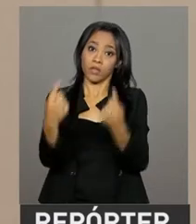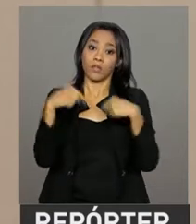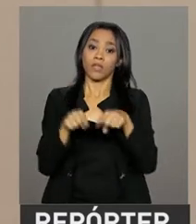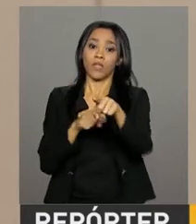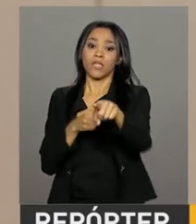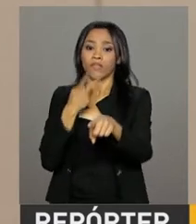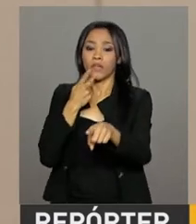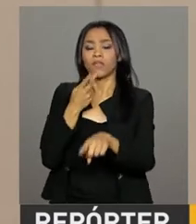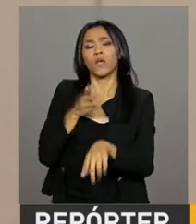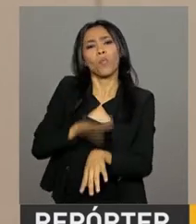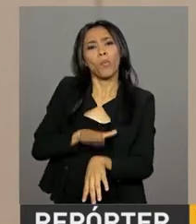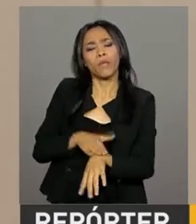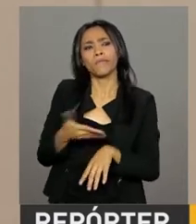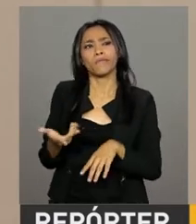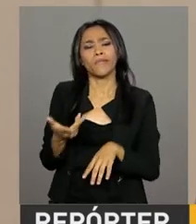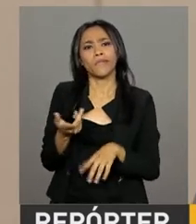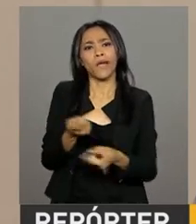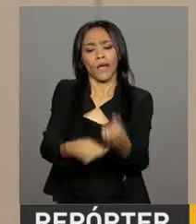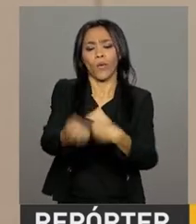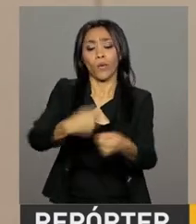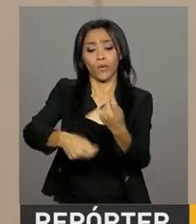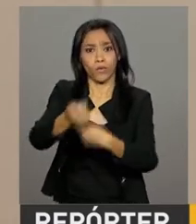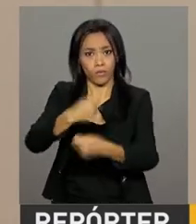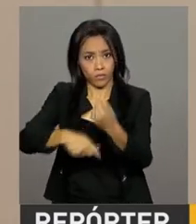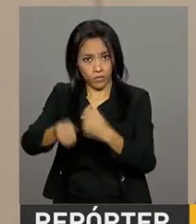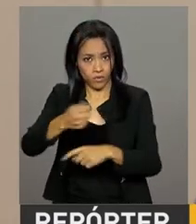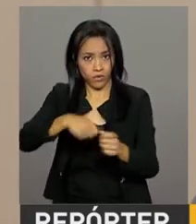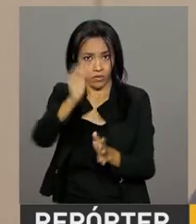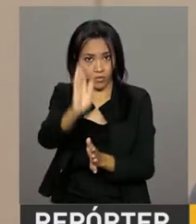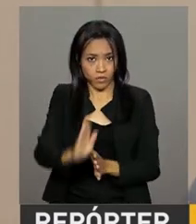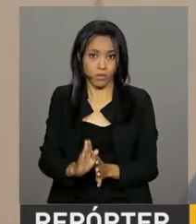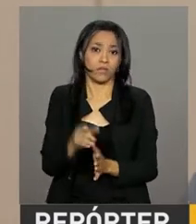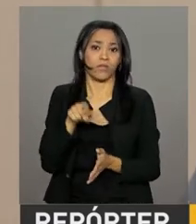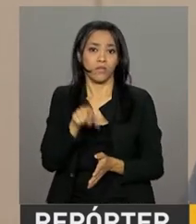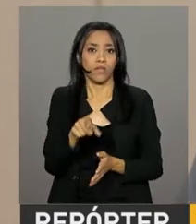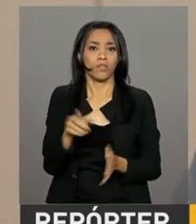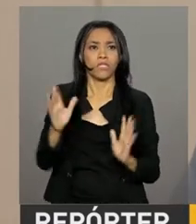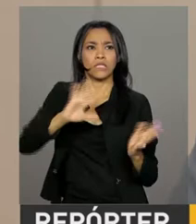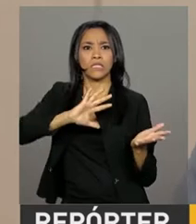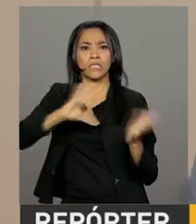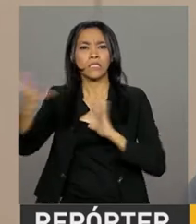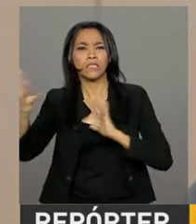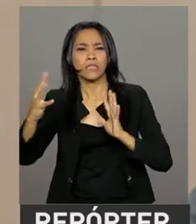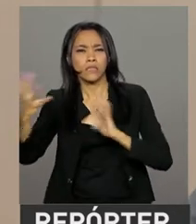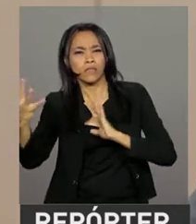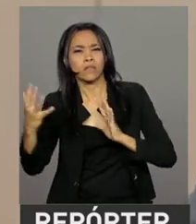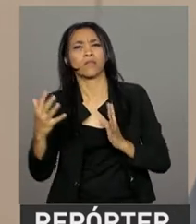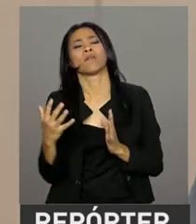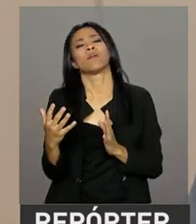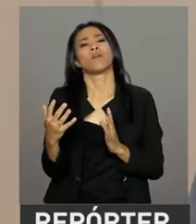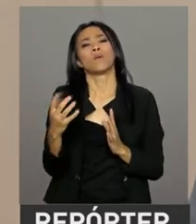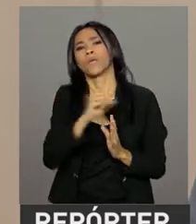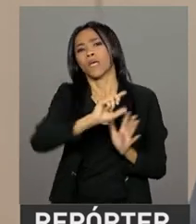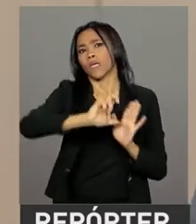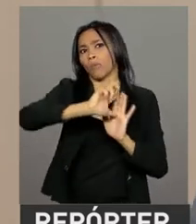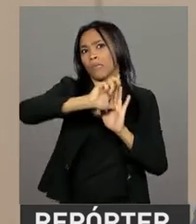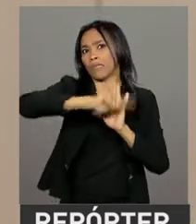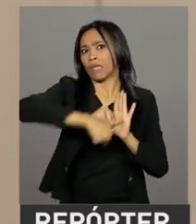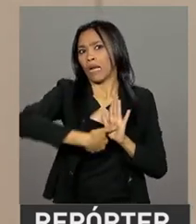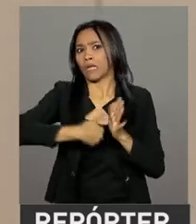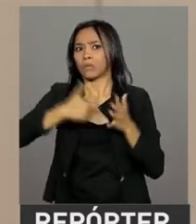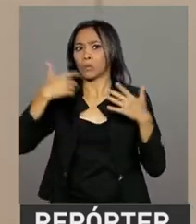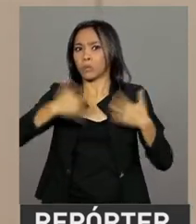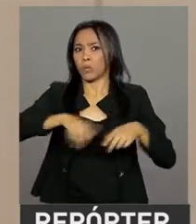né, estamos com a economia, né, nesse processo de transição entre uma recessão, que foi a